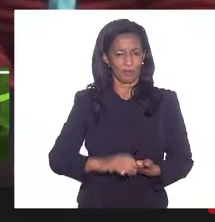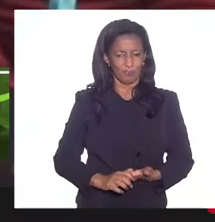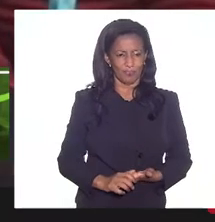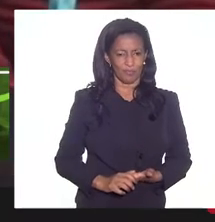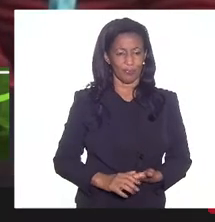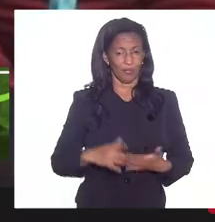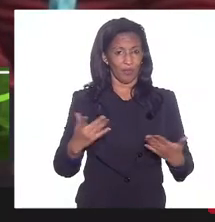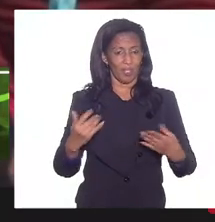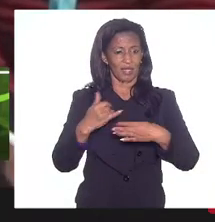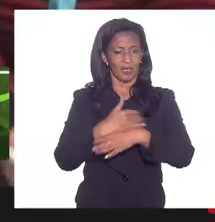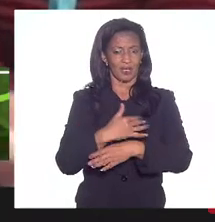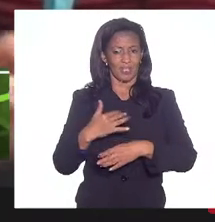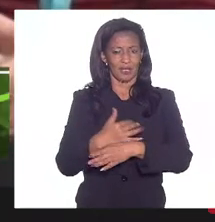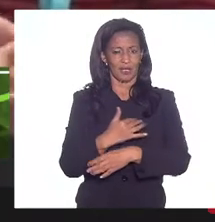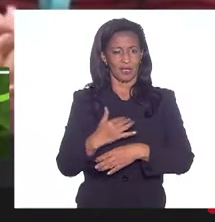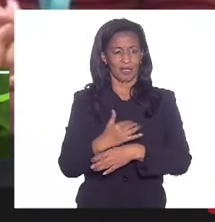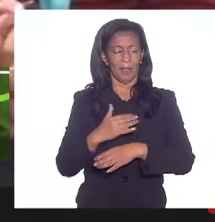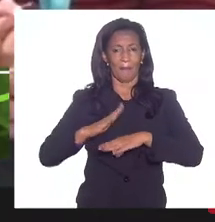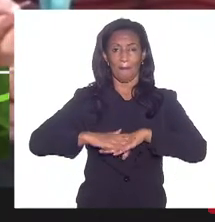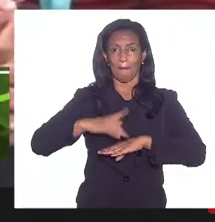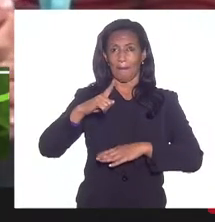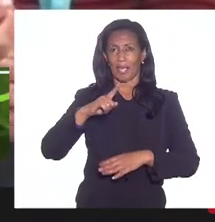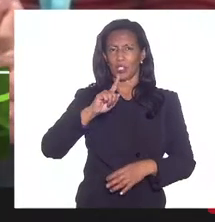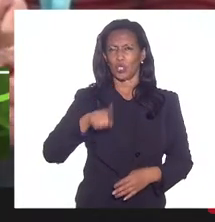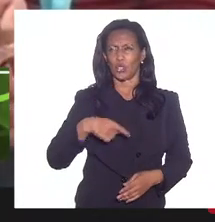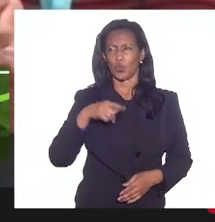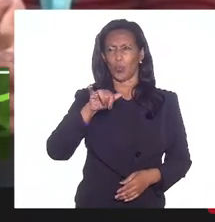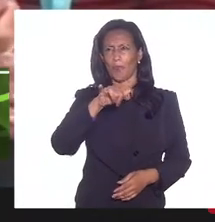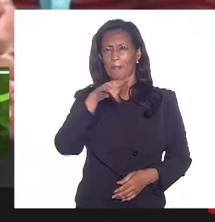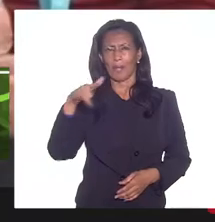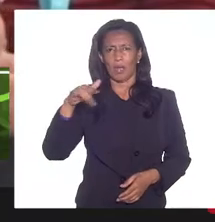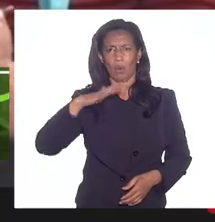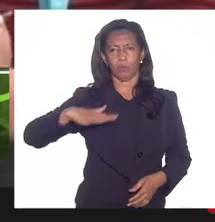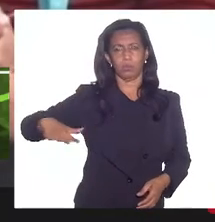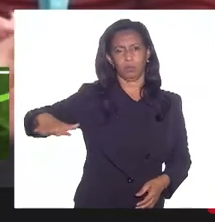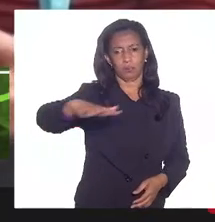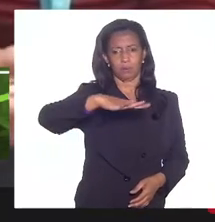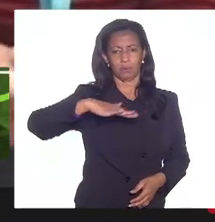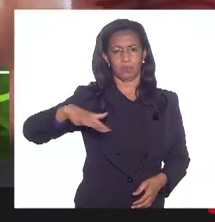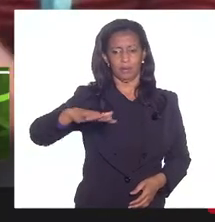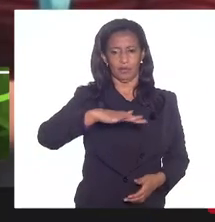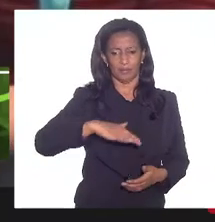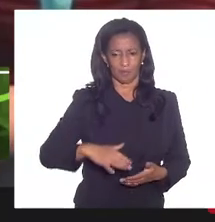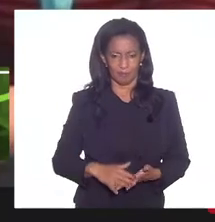uma cidade de mais de um milhão de habitantes cuidava de